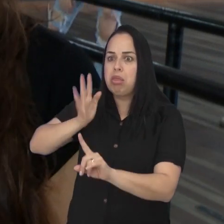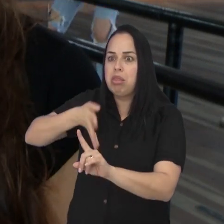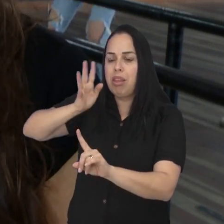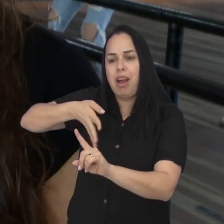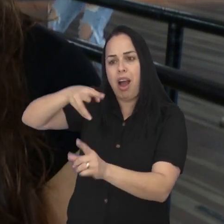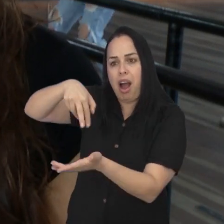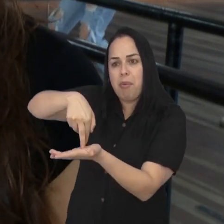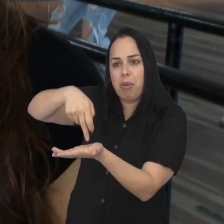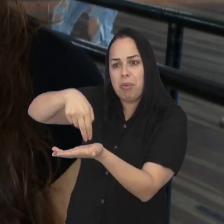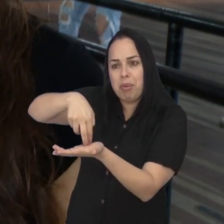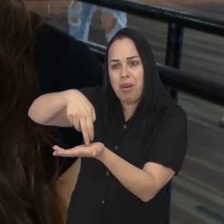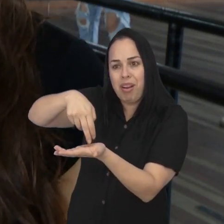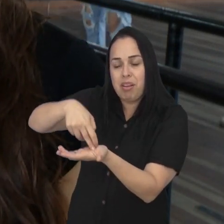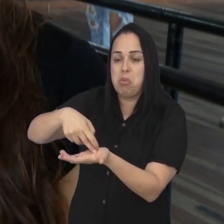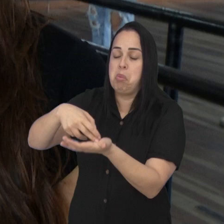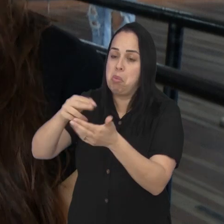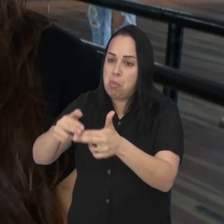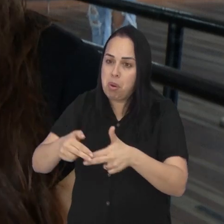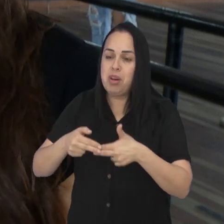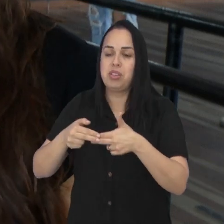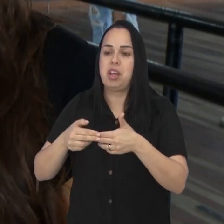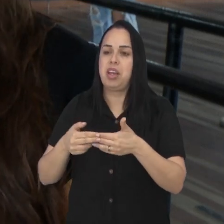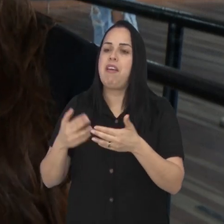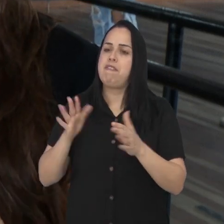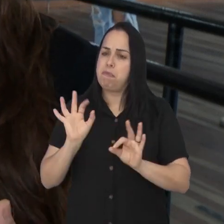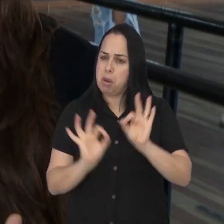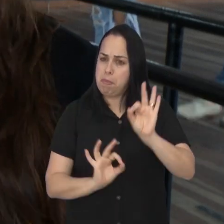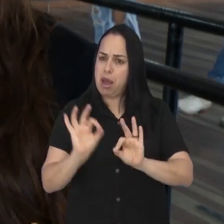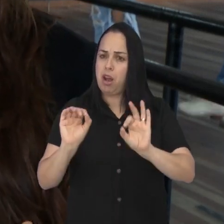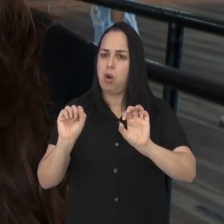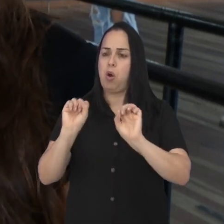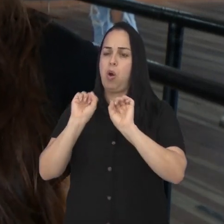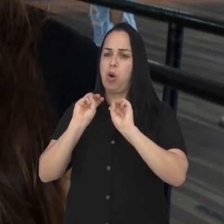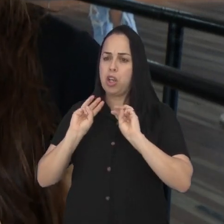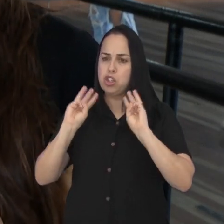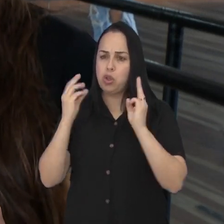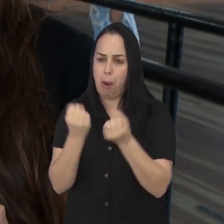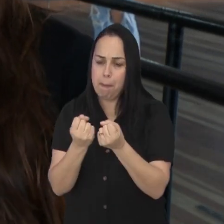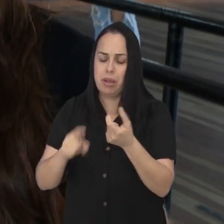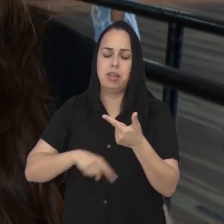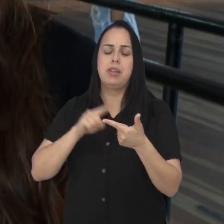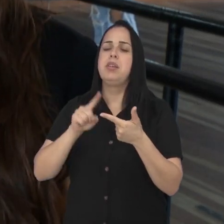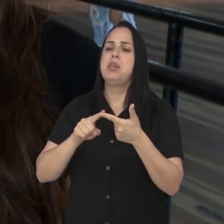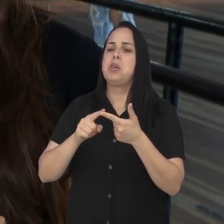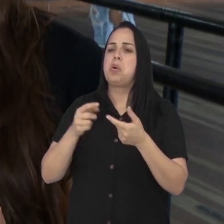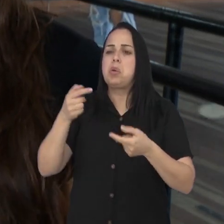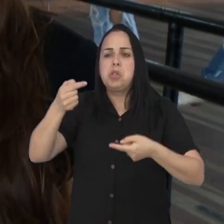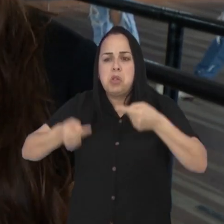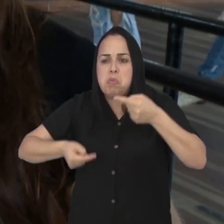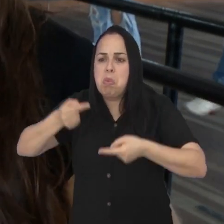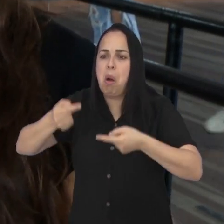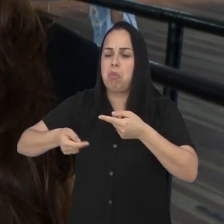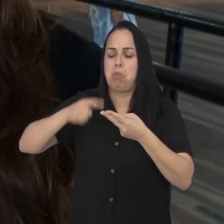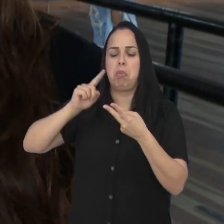a modalidade. Então, a gente quer trazer workshop, simpósios, debates, cursos,